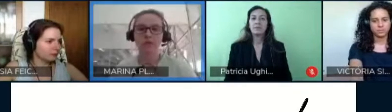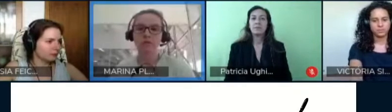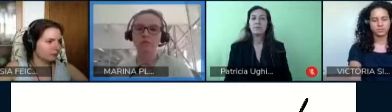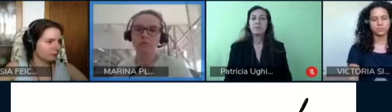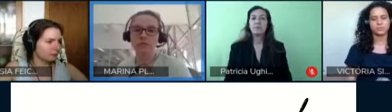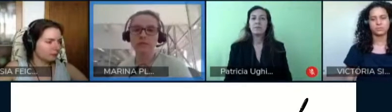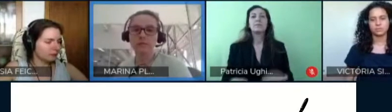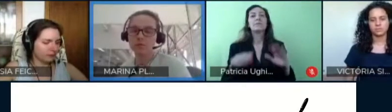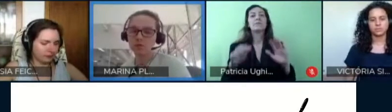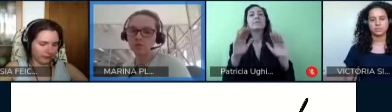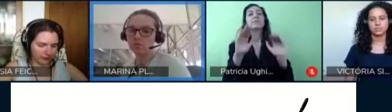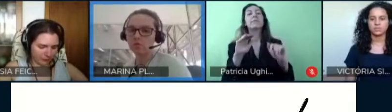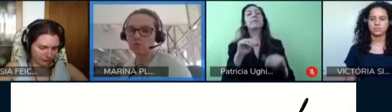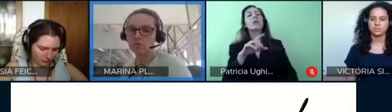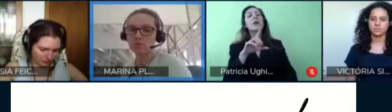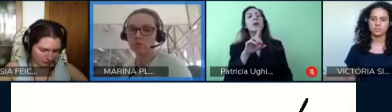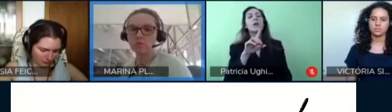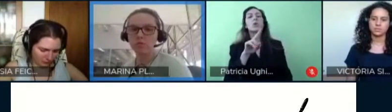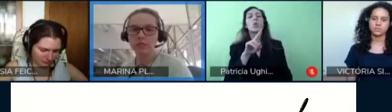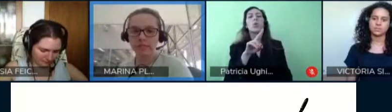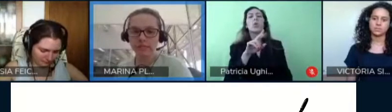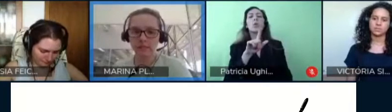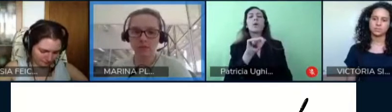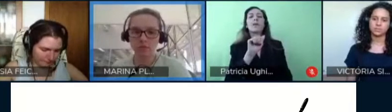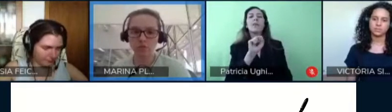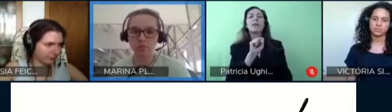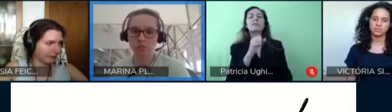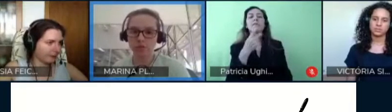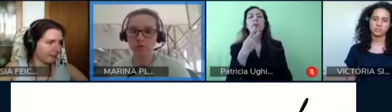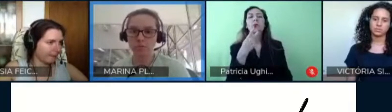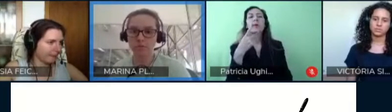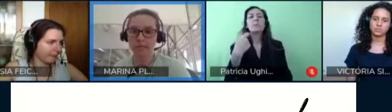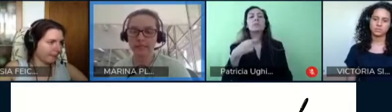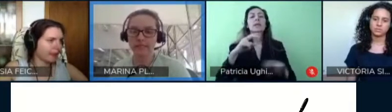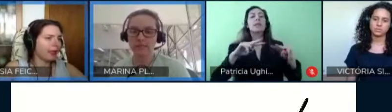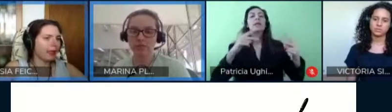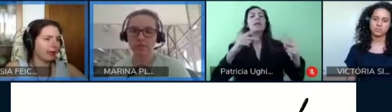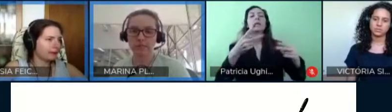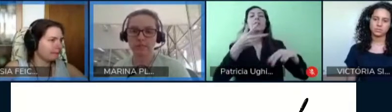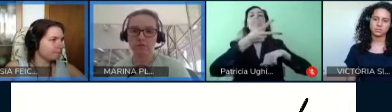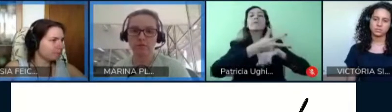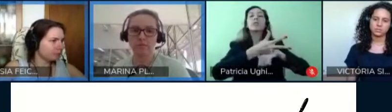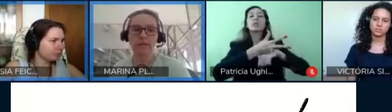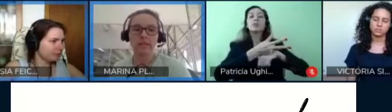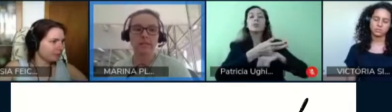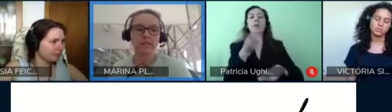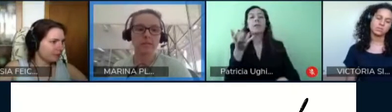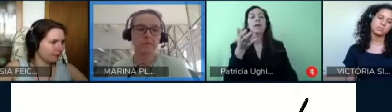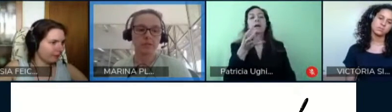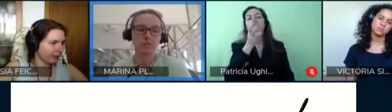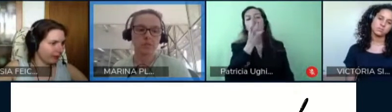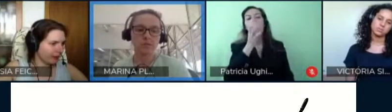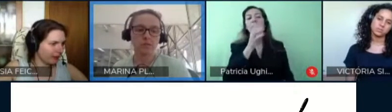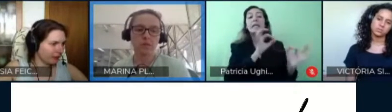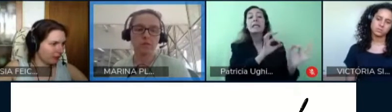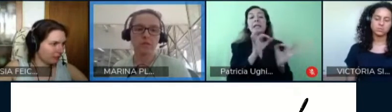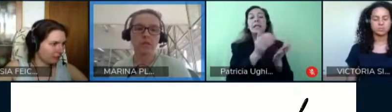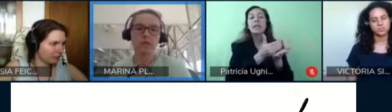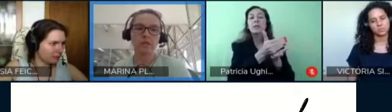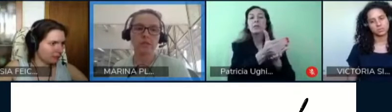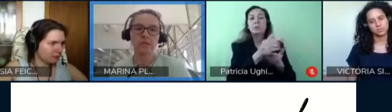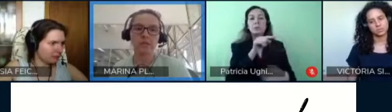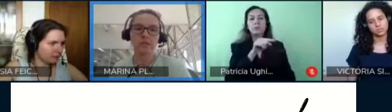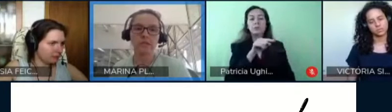Luísa, o Douglas está pedindo o link do vídeo para ele assistir o início. Lembrando,